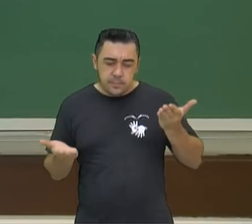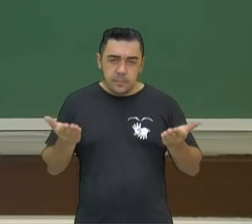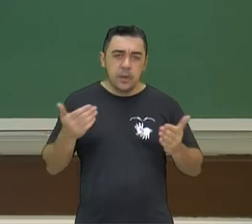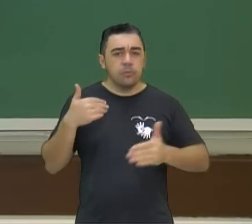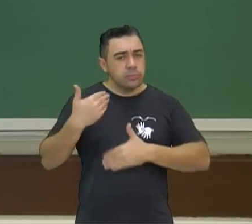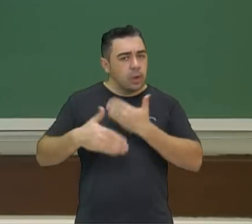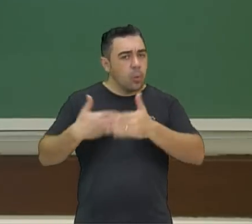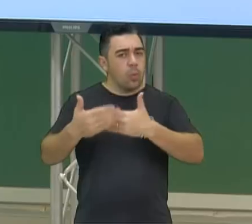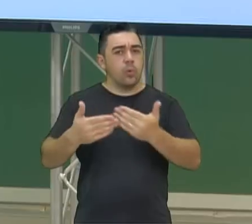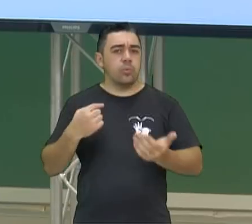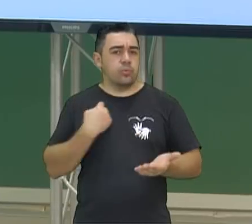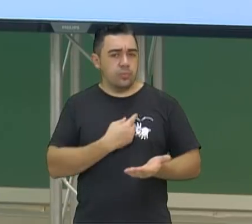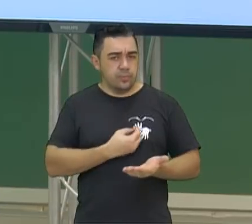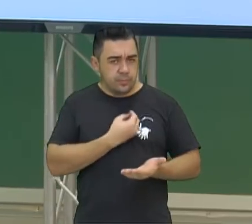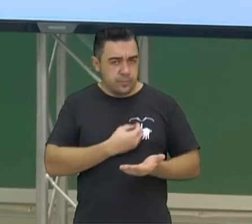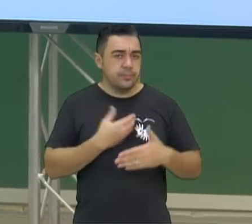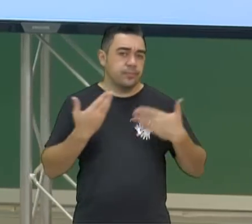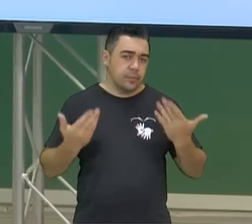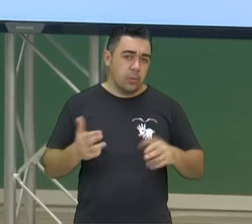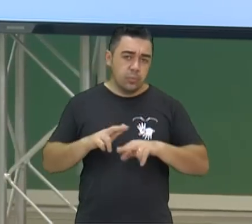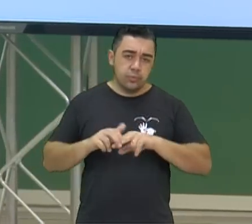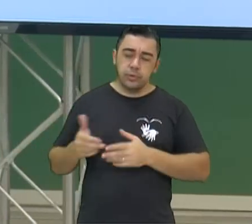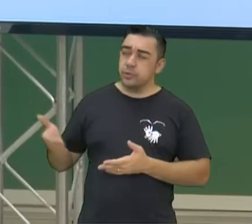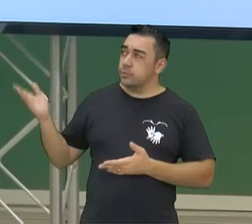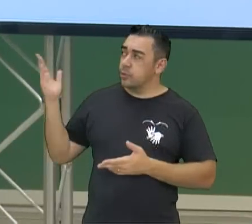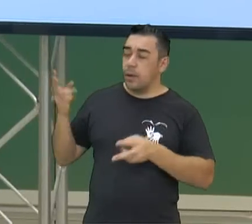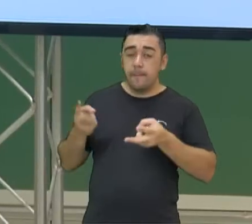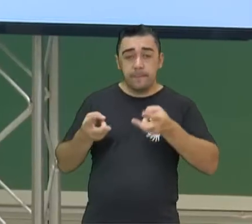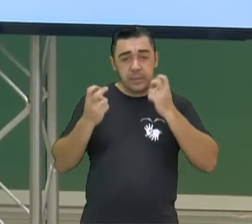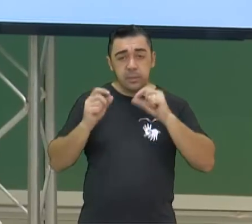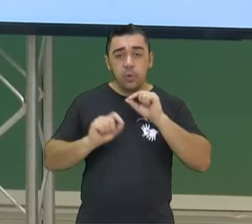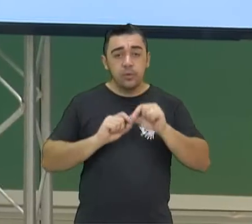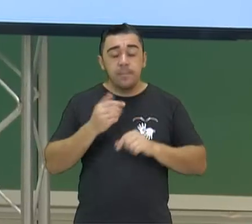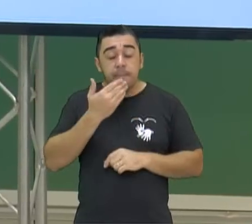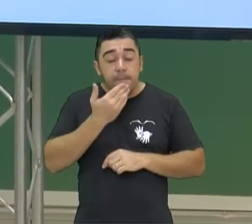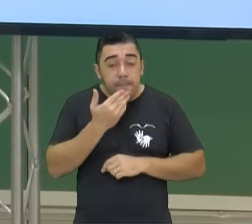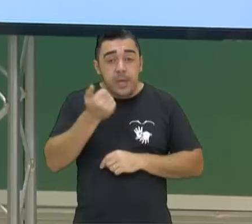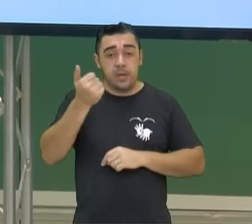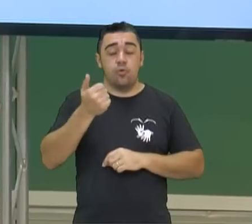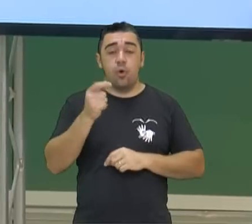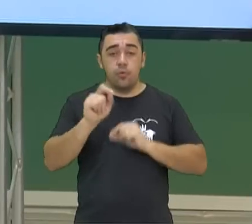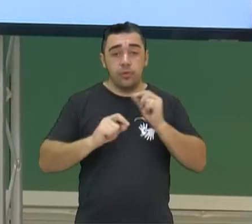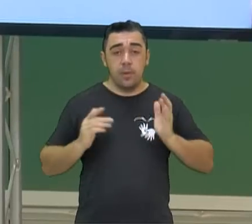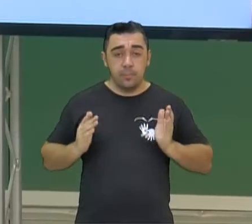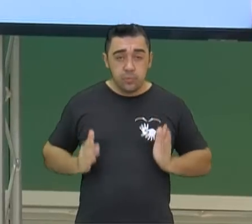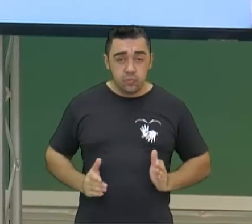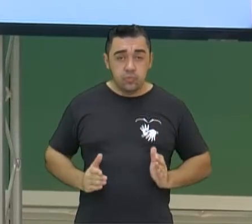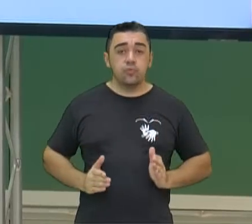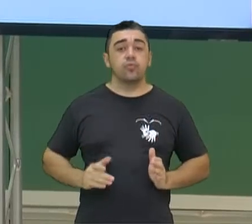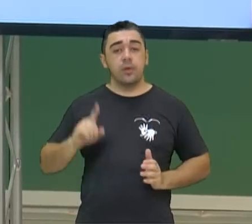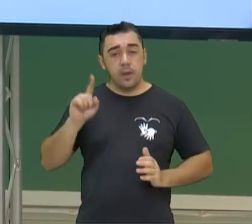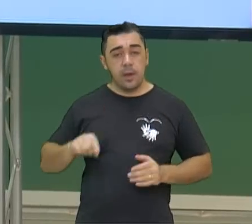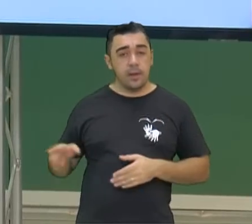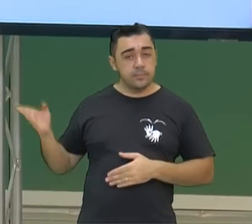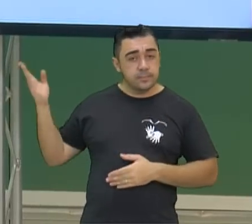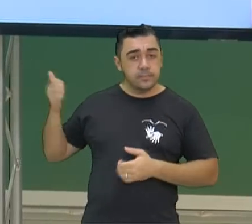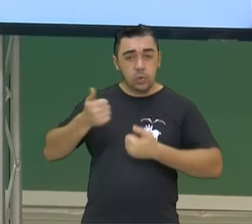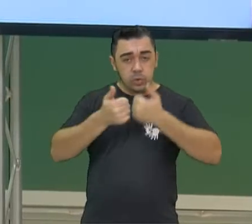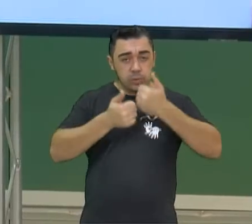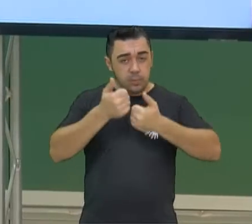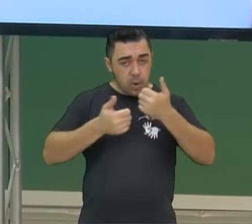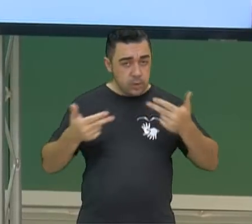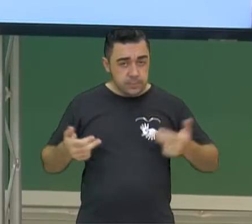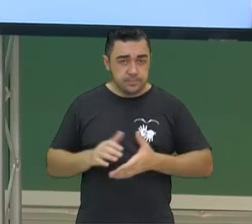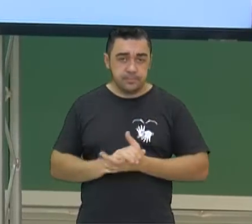nossa vida, né? Então, isso que eles perceberam, que melhorava o desempenho neste esporte, na escalada.